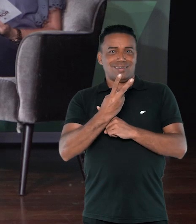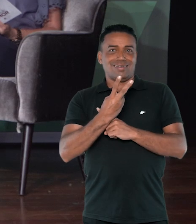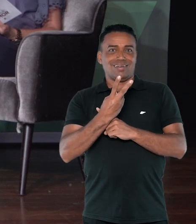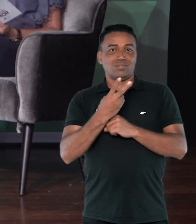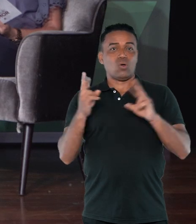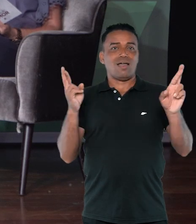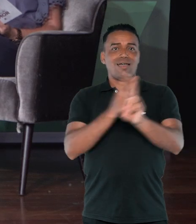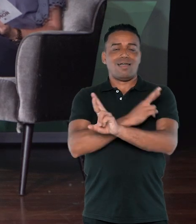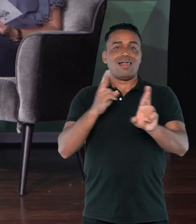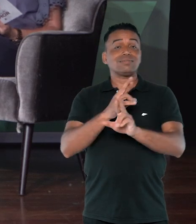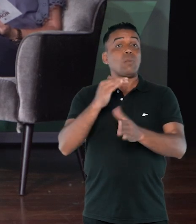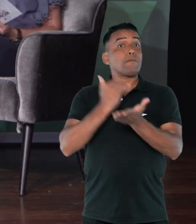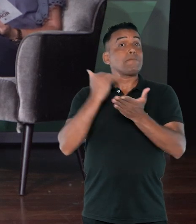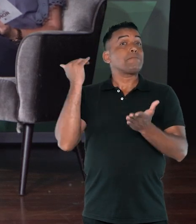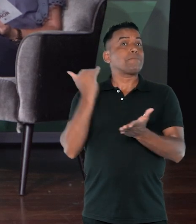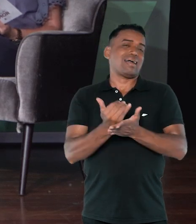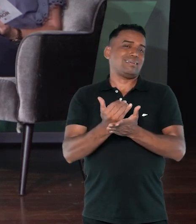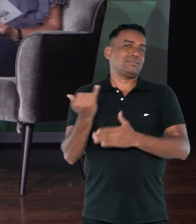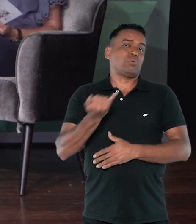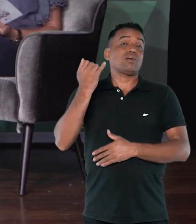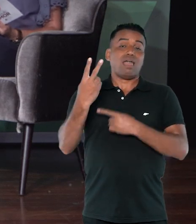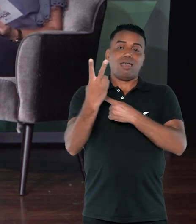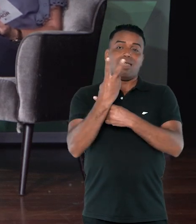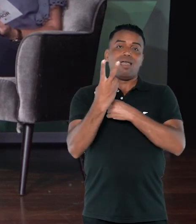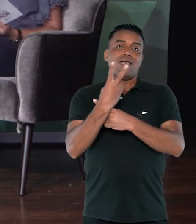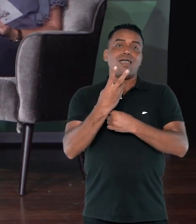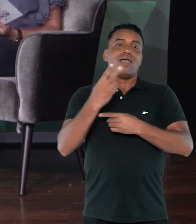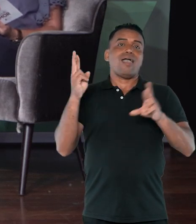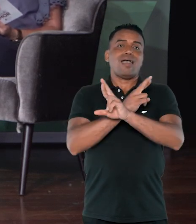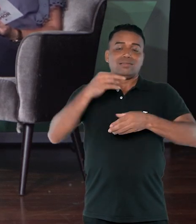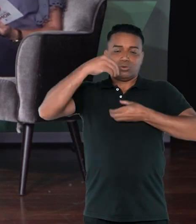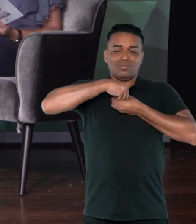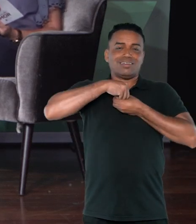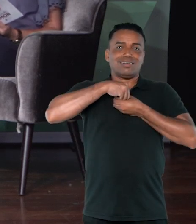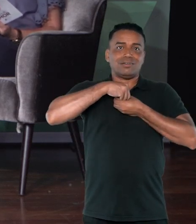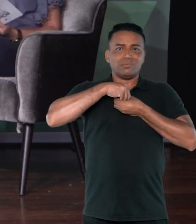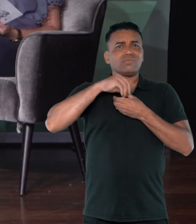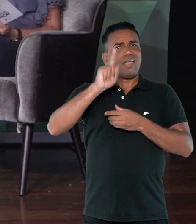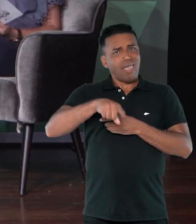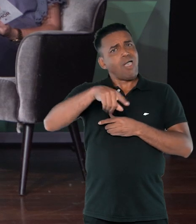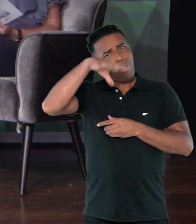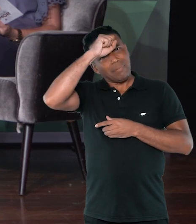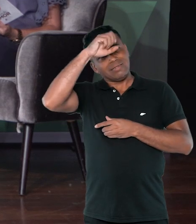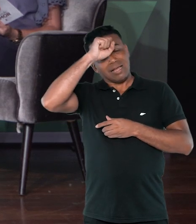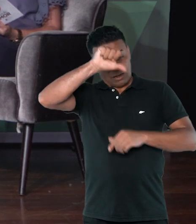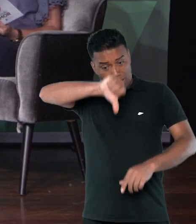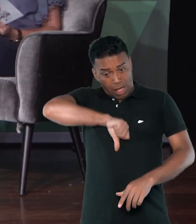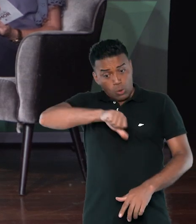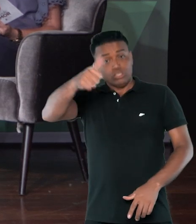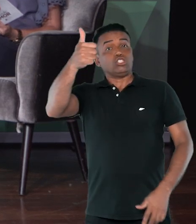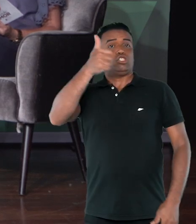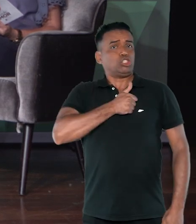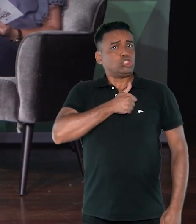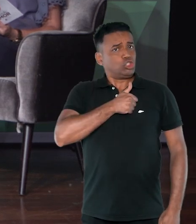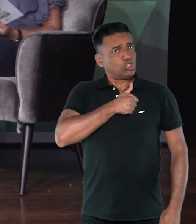você estiver preservando, regando, cultivando a relação mais importante da sua vida, que é você